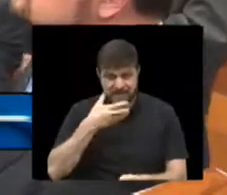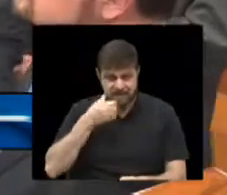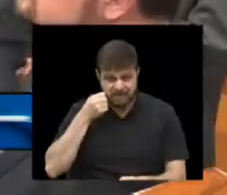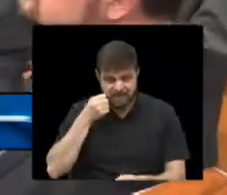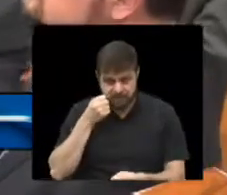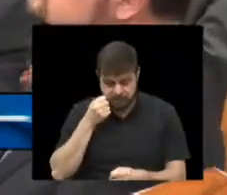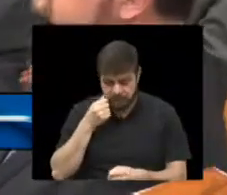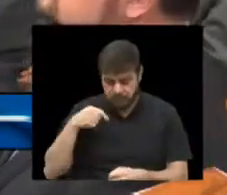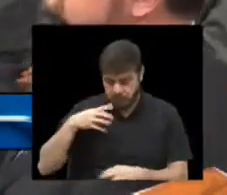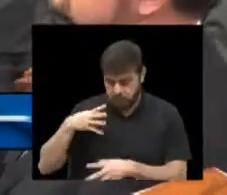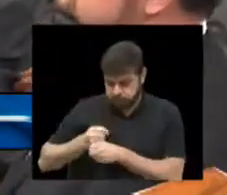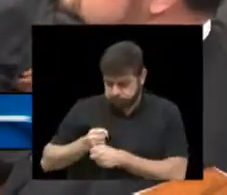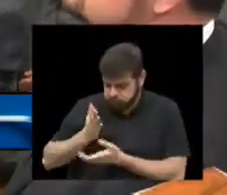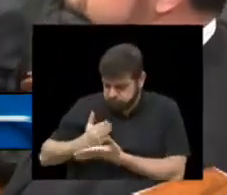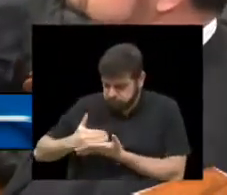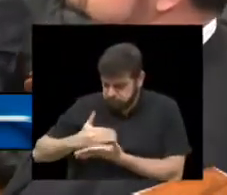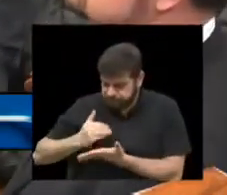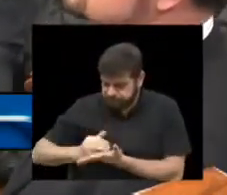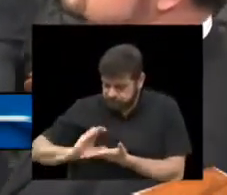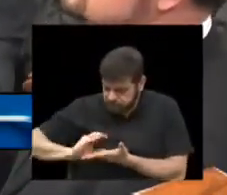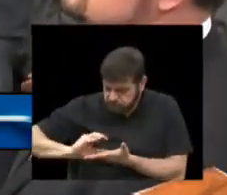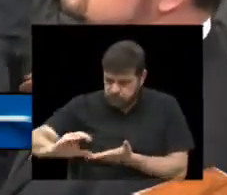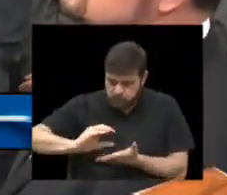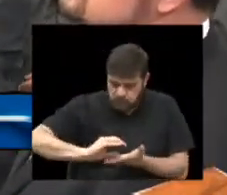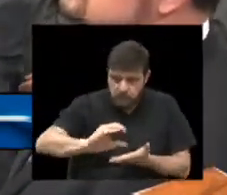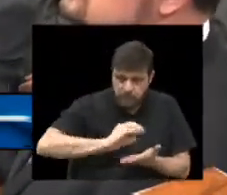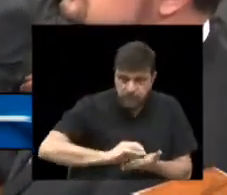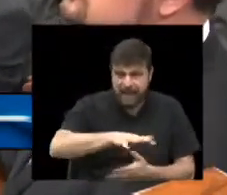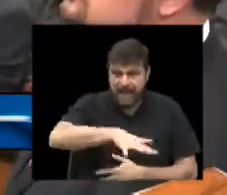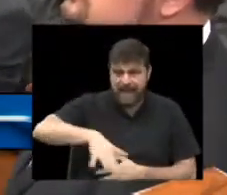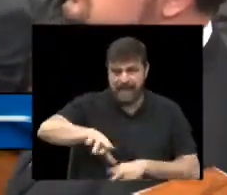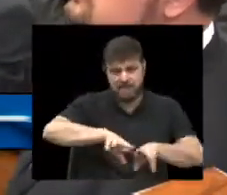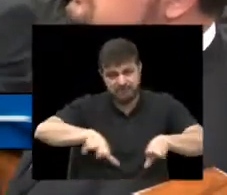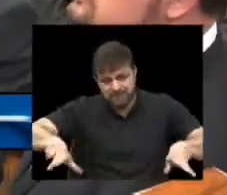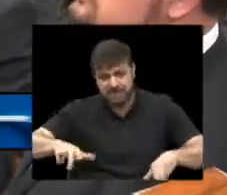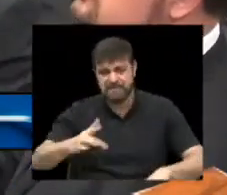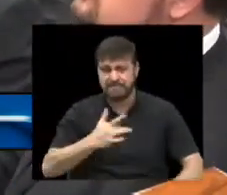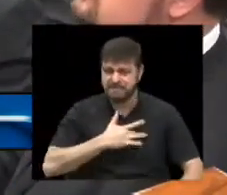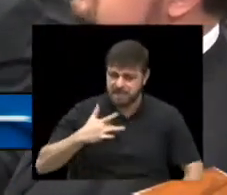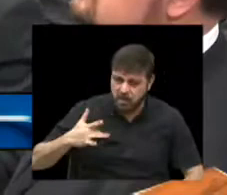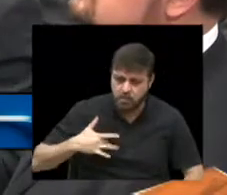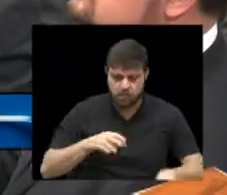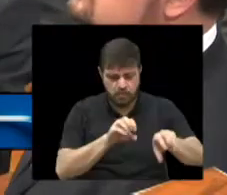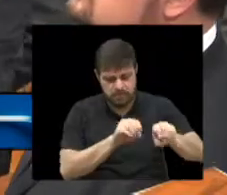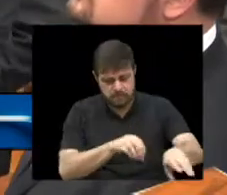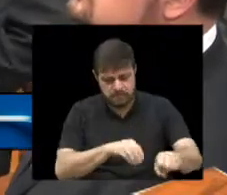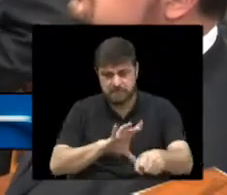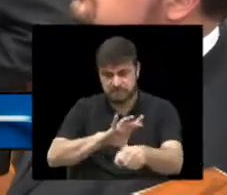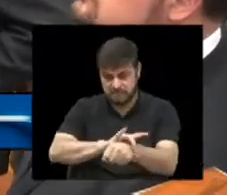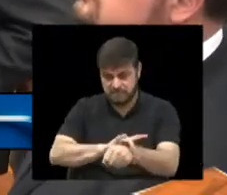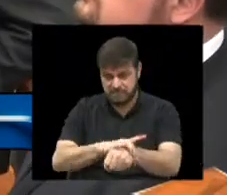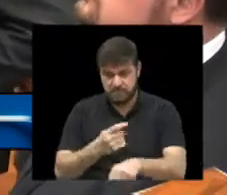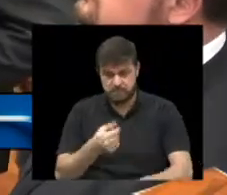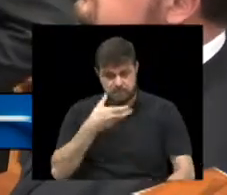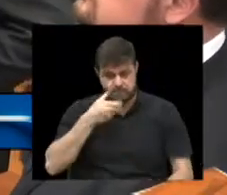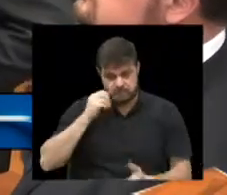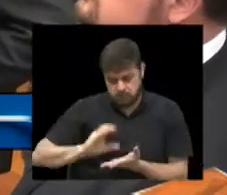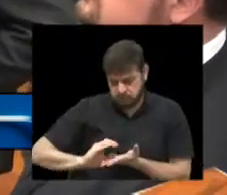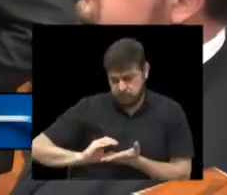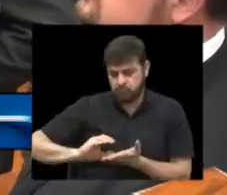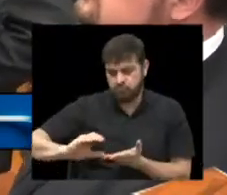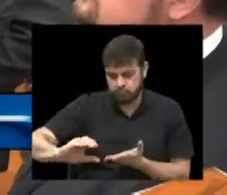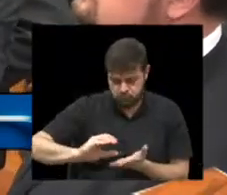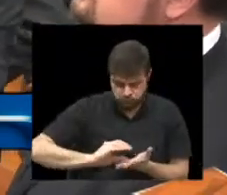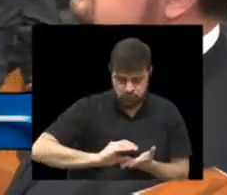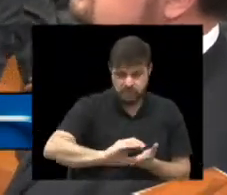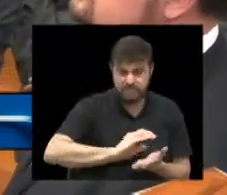dividir todo esse bolo para jogar na saúde, na educação, na questão de segurança. E ali, você, a hora